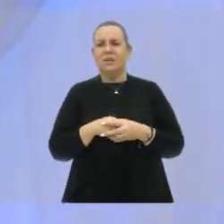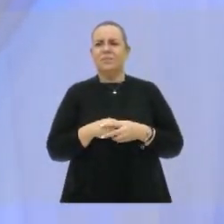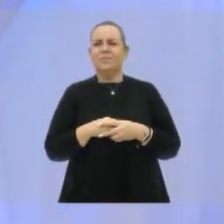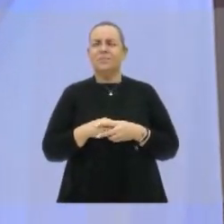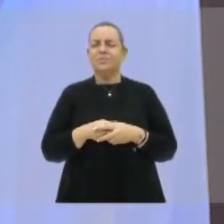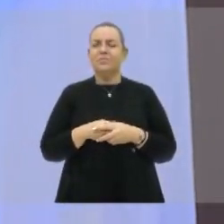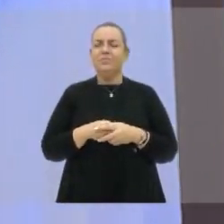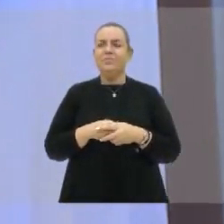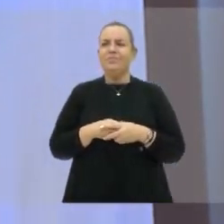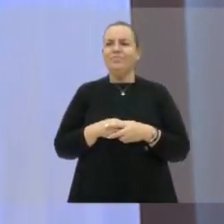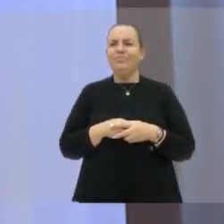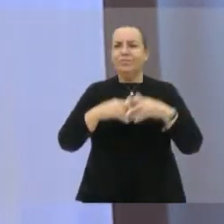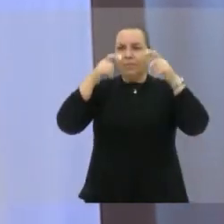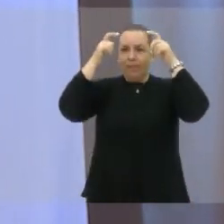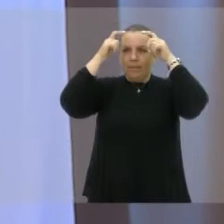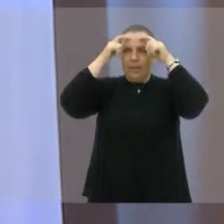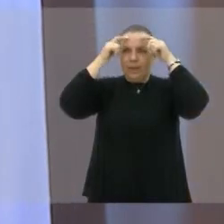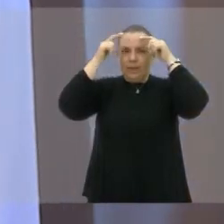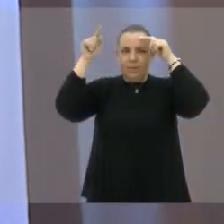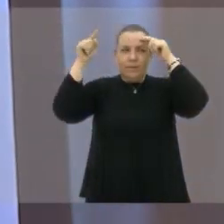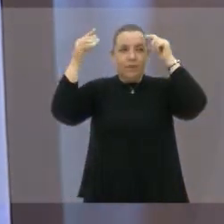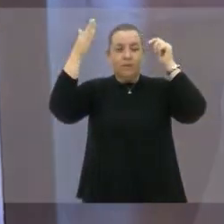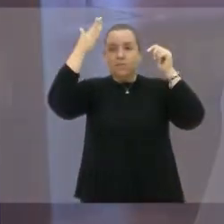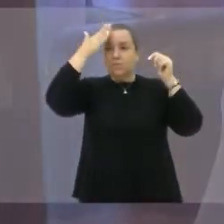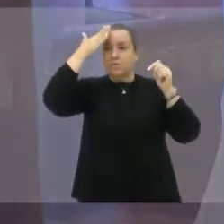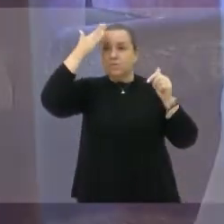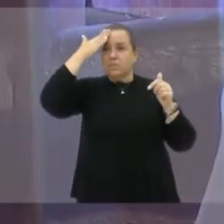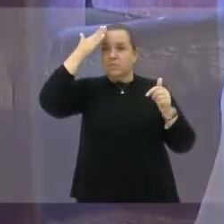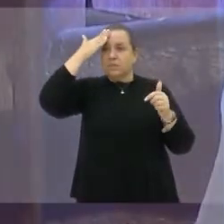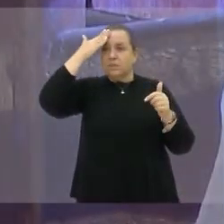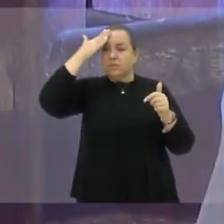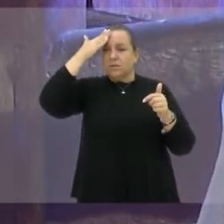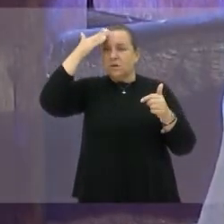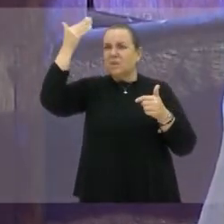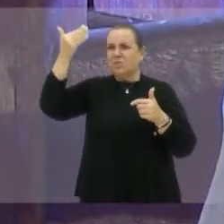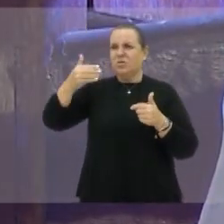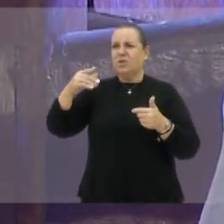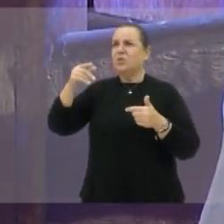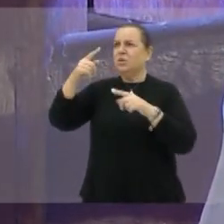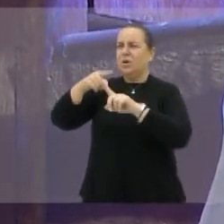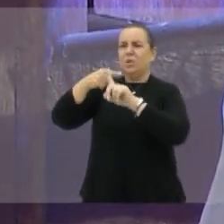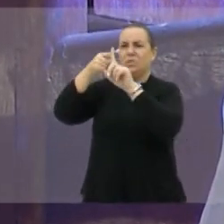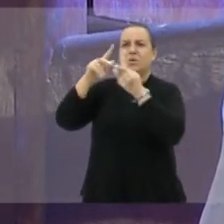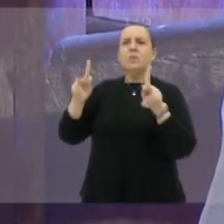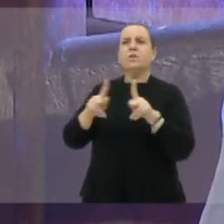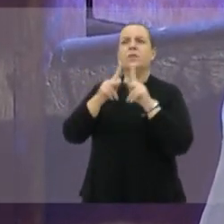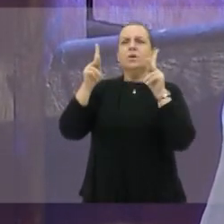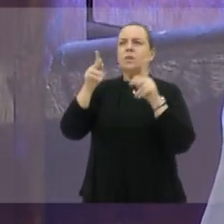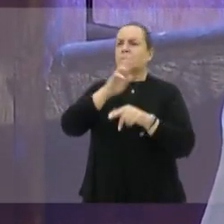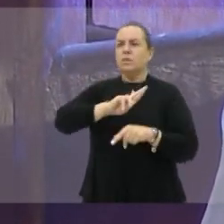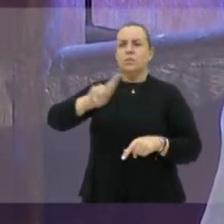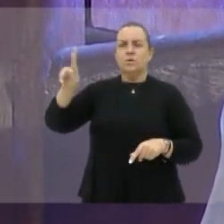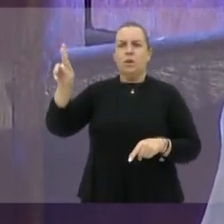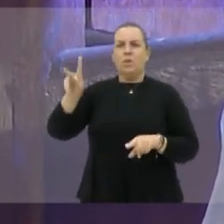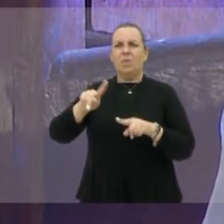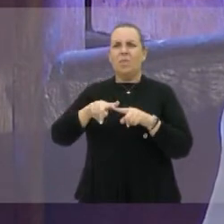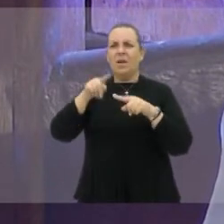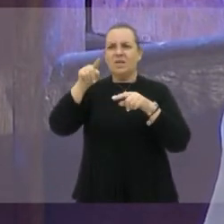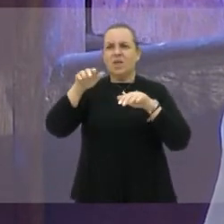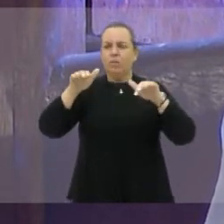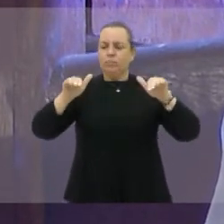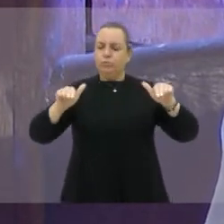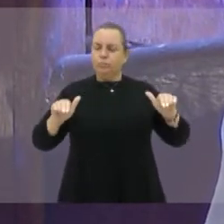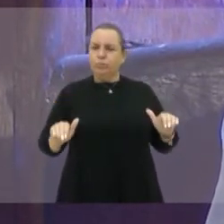na cabeça de nosso Redentor. É claro que estamos diante da cruz vitoriosa do Senhor, mas que é